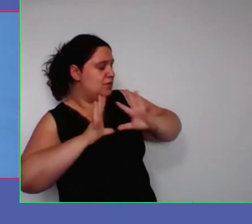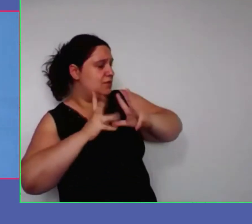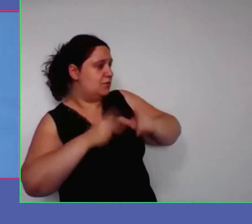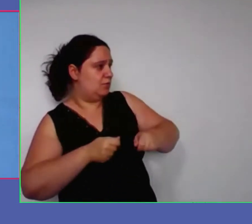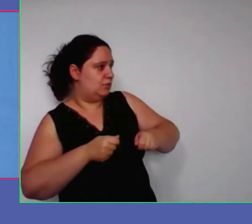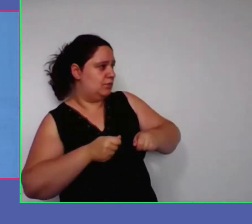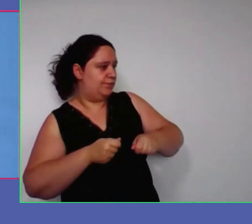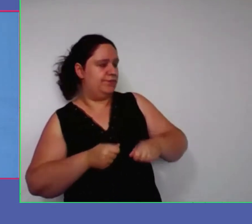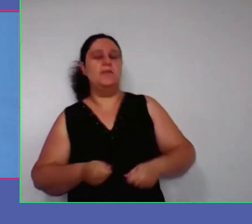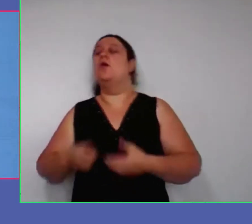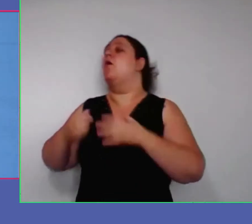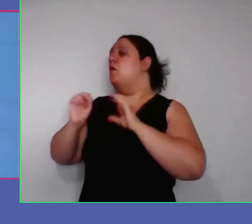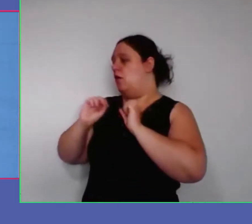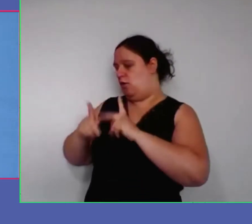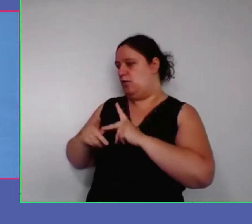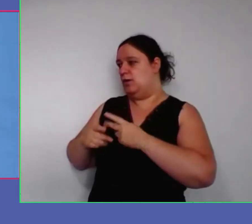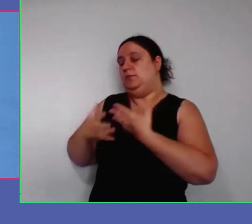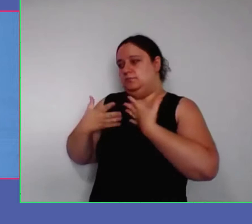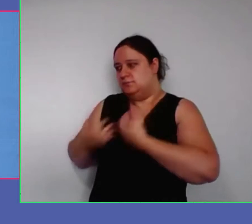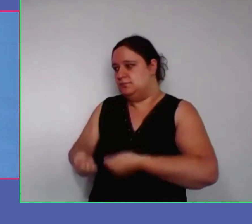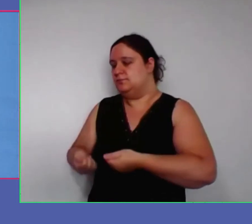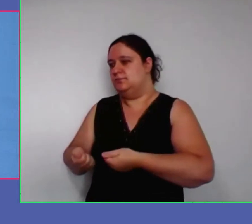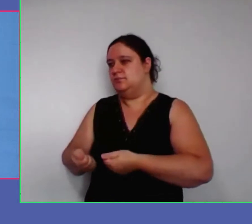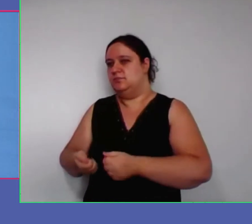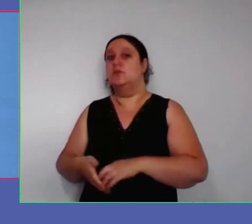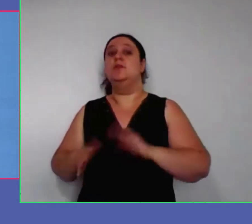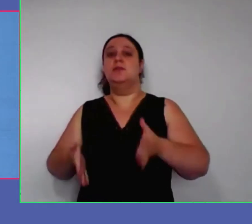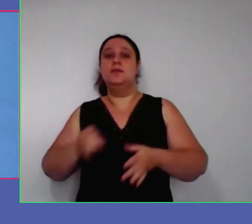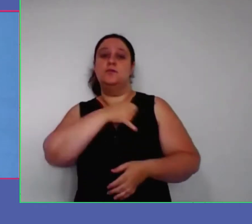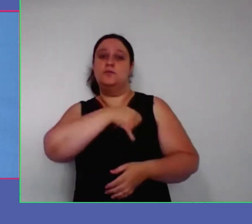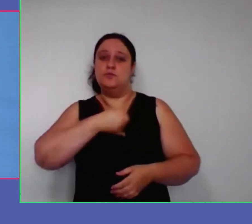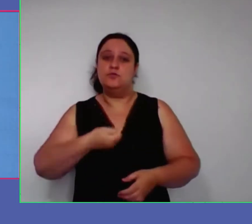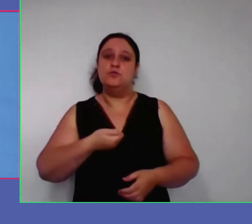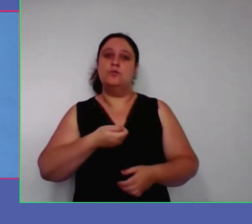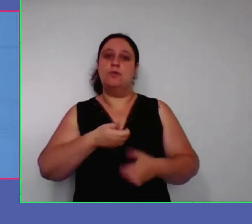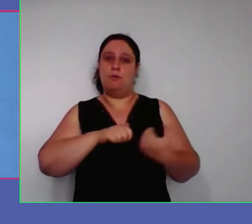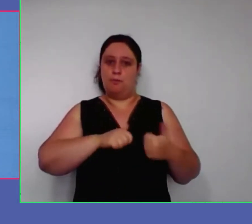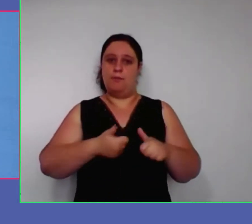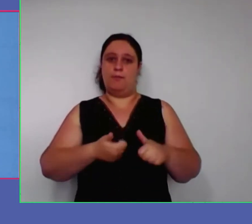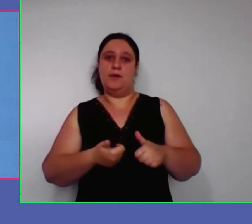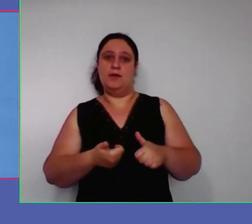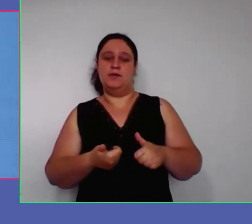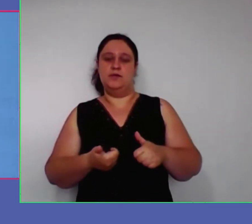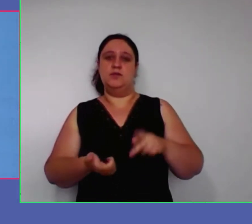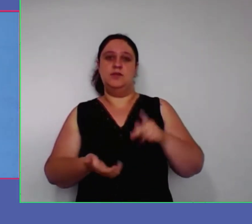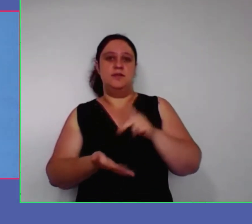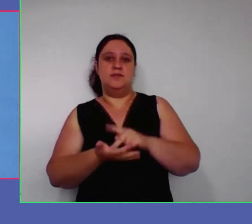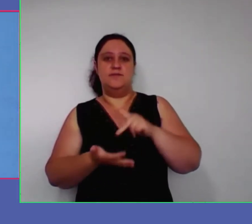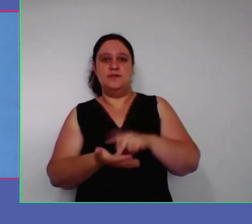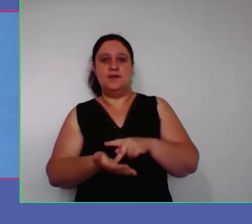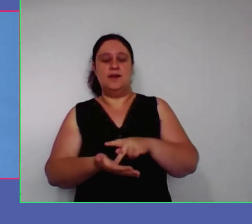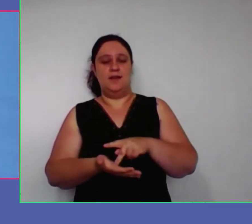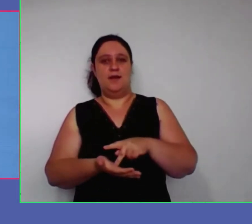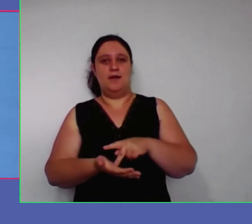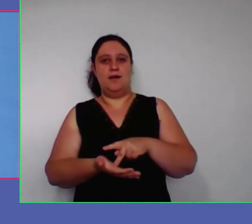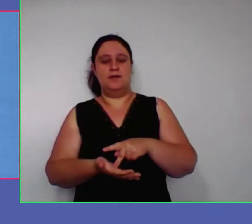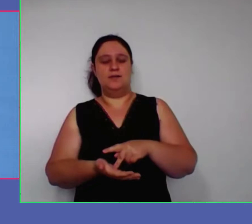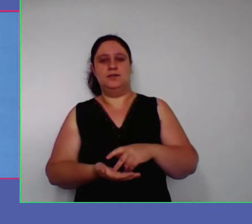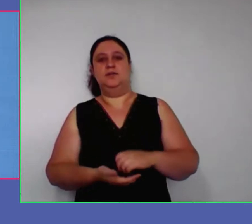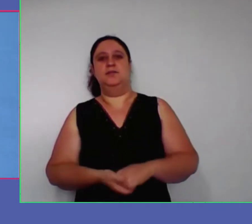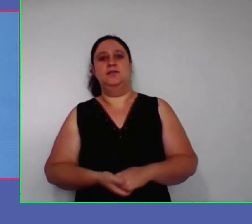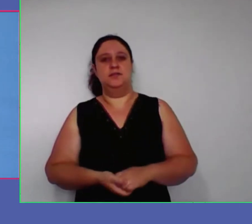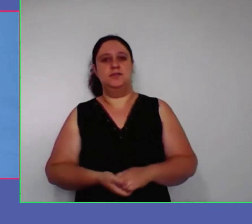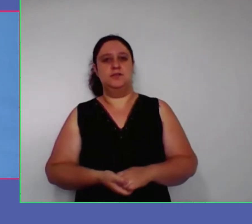admitiu. Realmente, João Batista, ele estava cumprindo